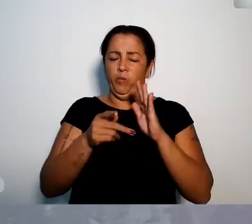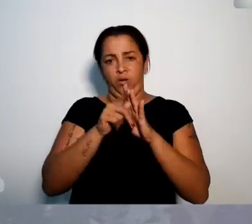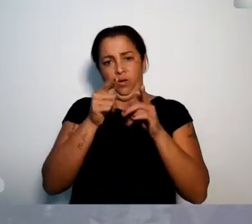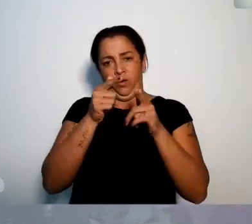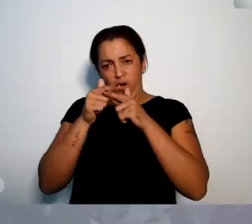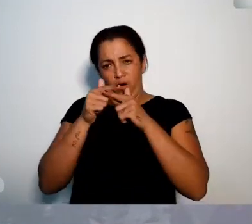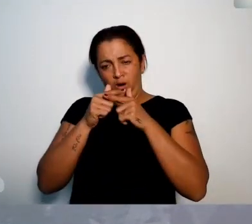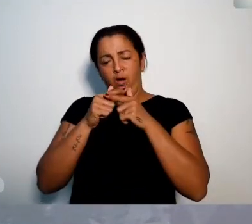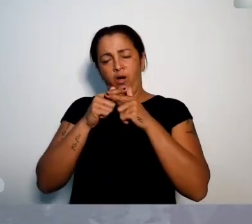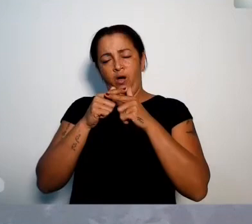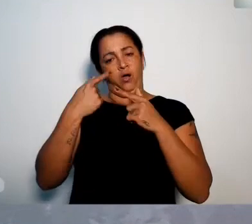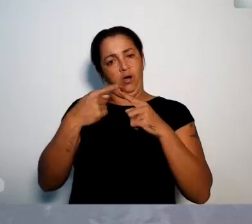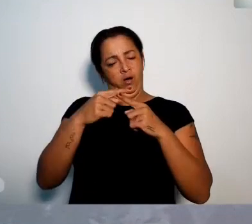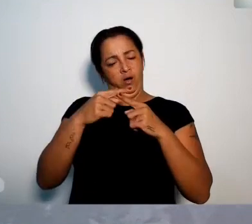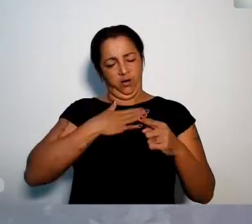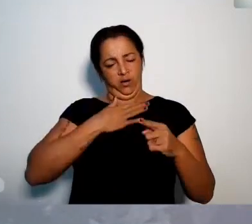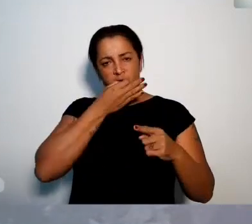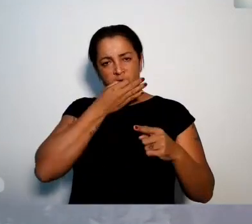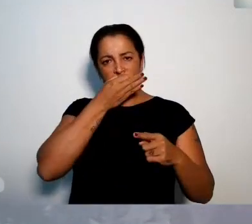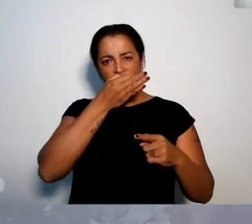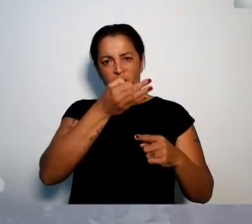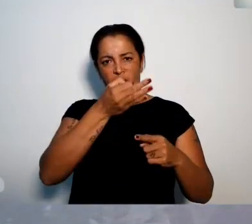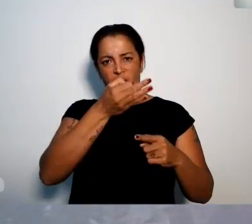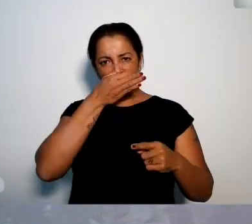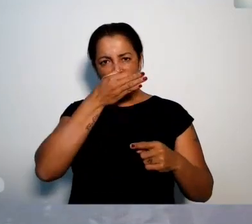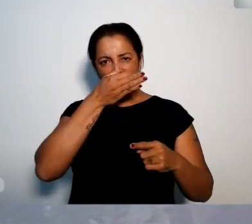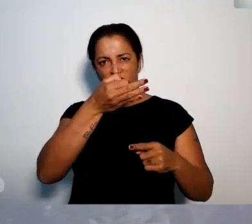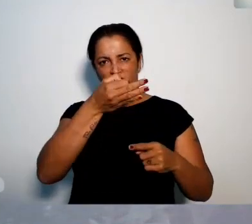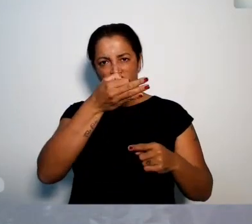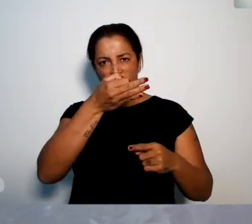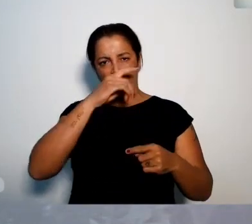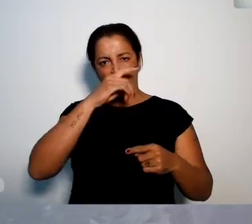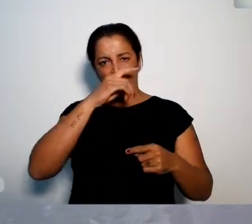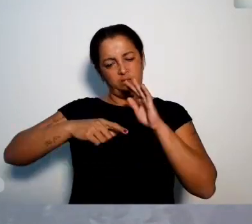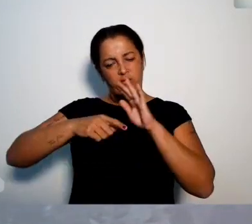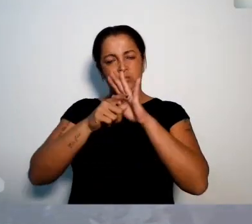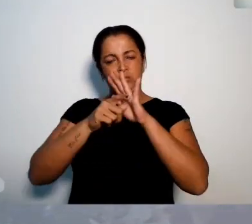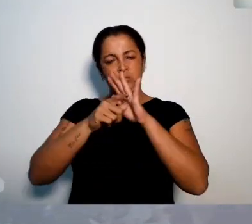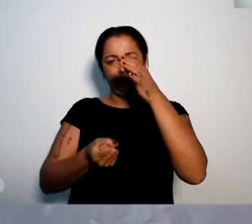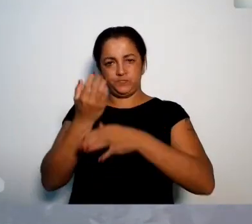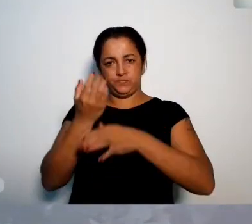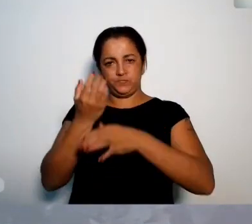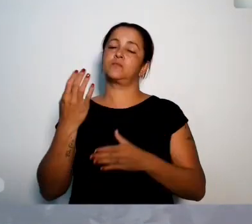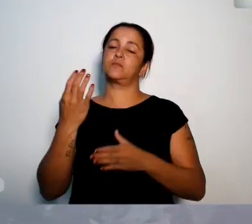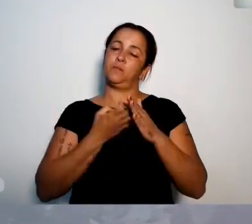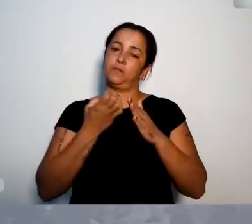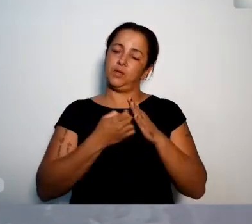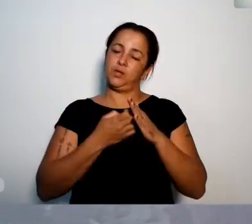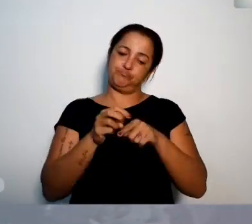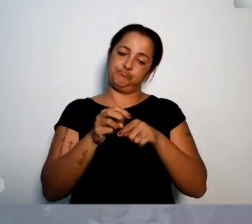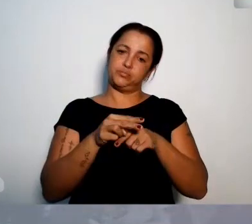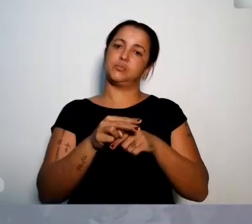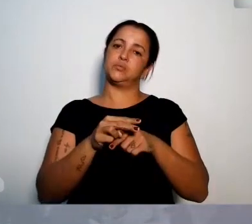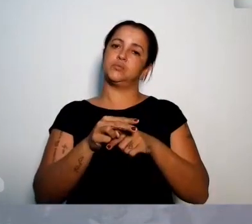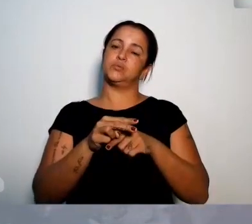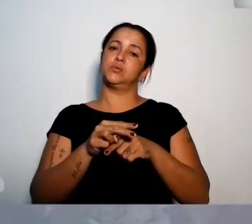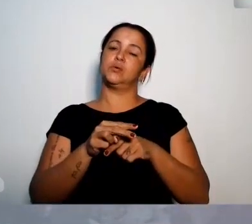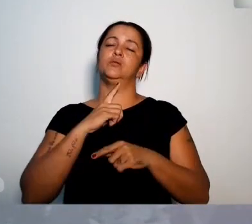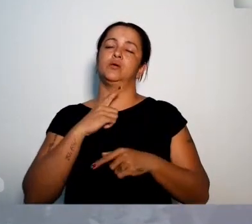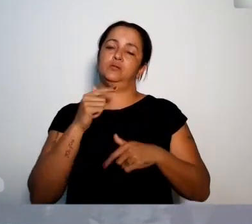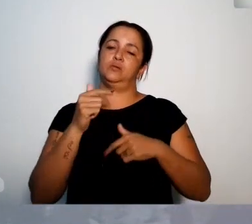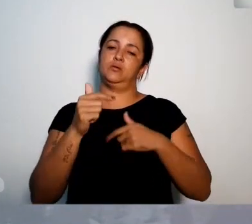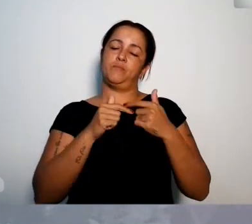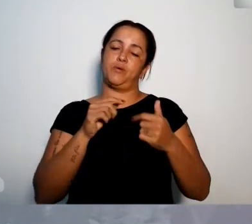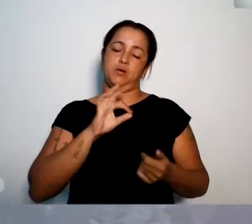dos problemas dessa gestão é a questão da geração de emprego e geração de ações que fomentem renda. Então, sou contrário à